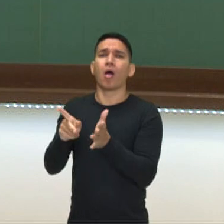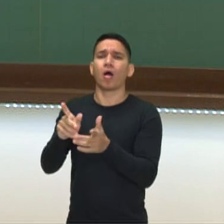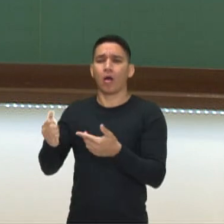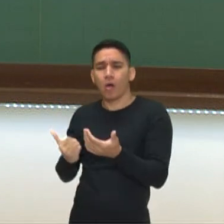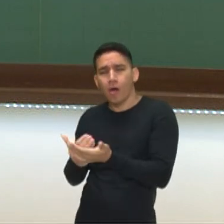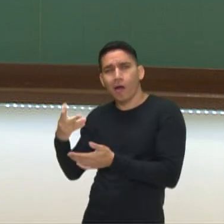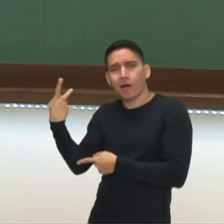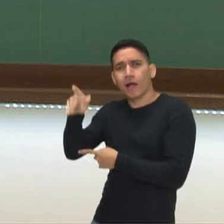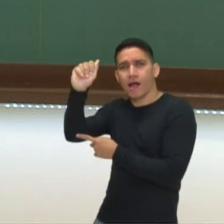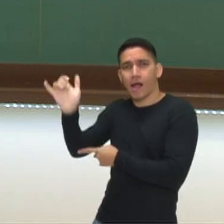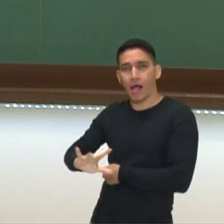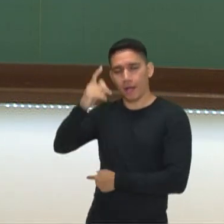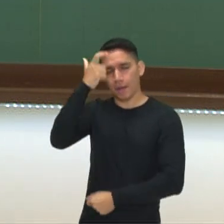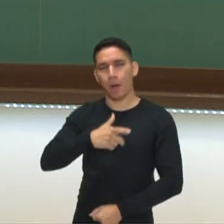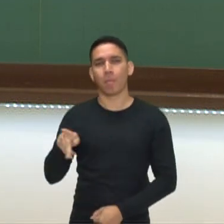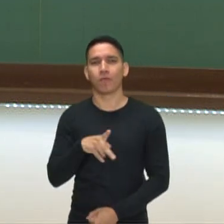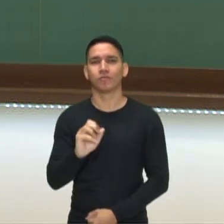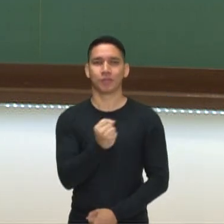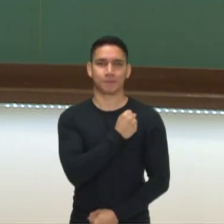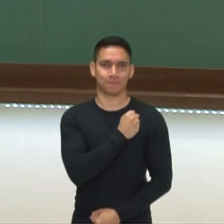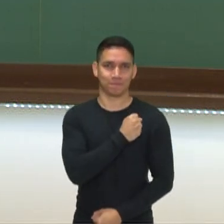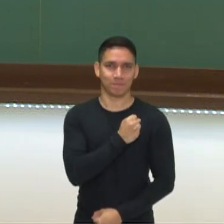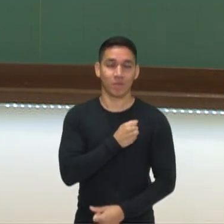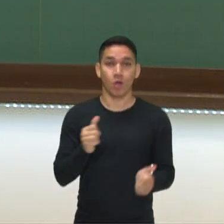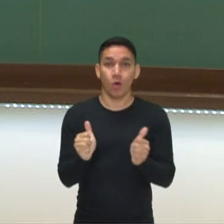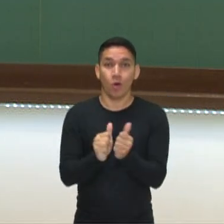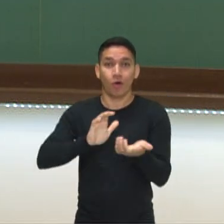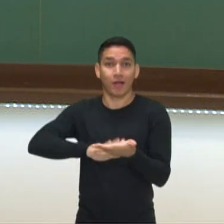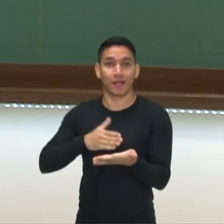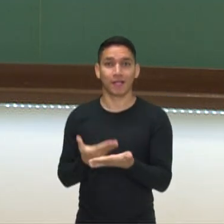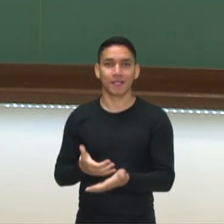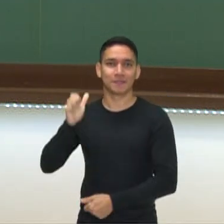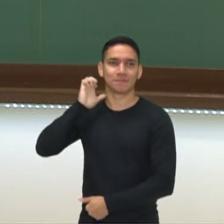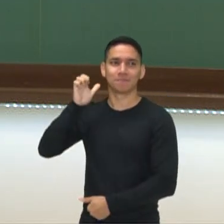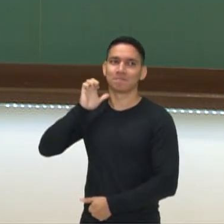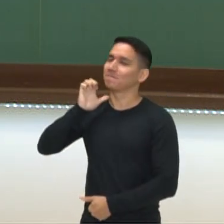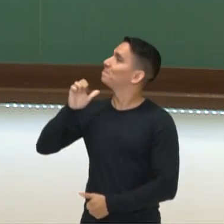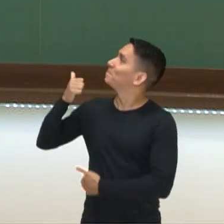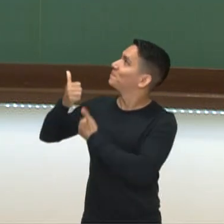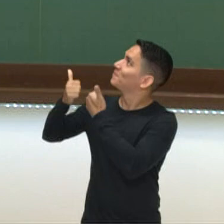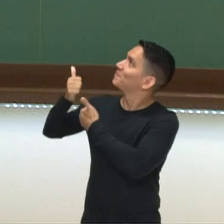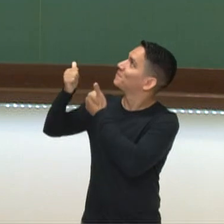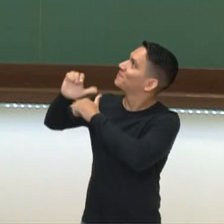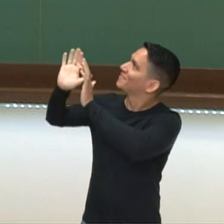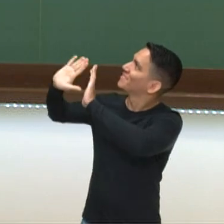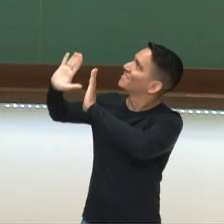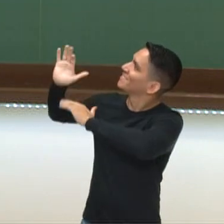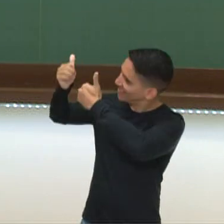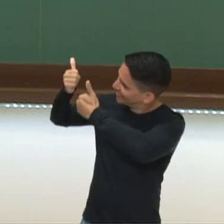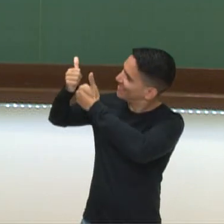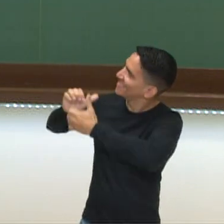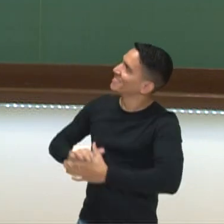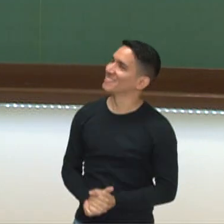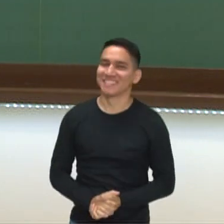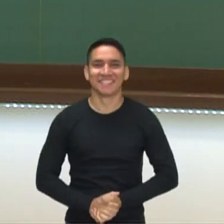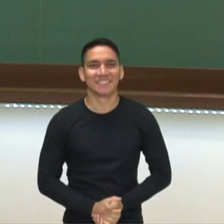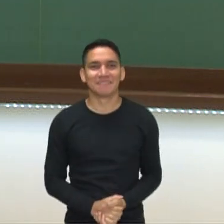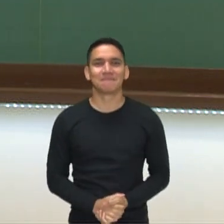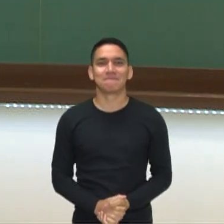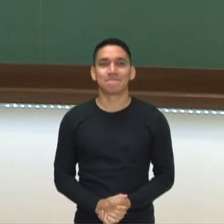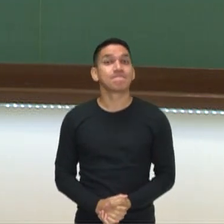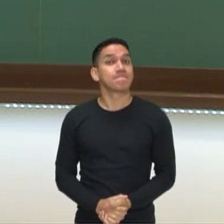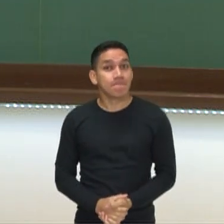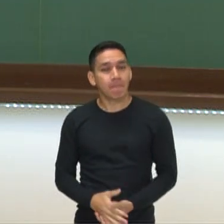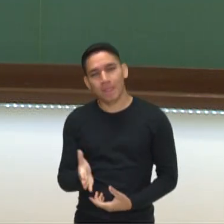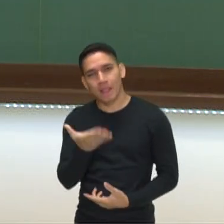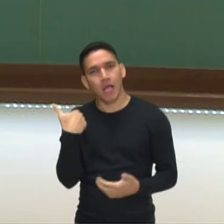africanos. Eu sou a professora Sara, hoje nós estamos com o nosso intérprete Ezion. Tudo bem com você, Ezion?